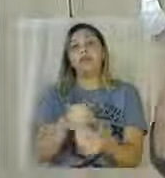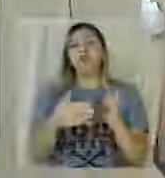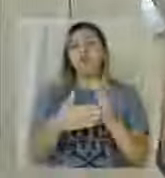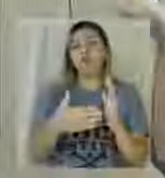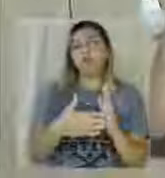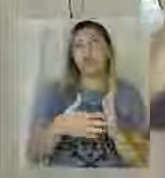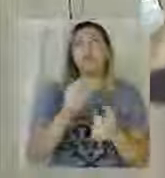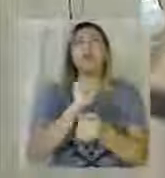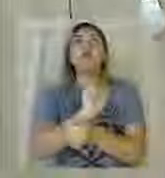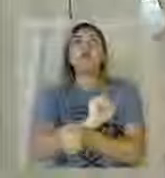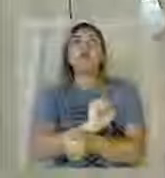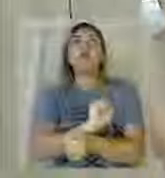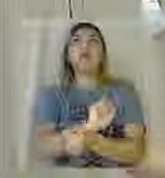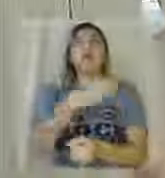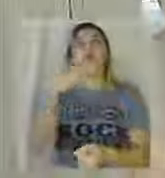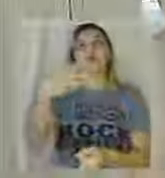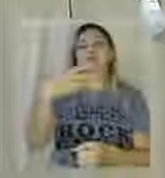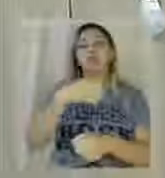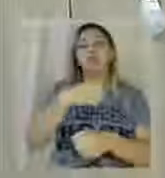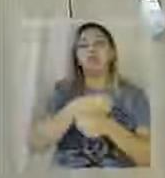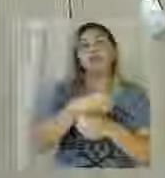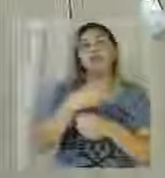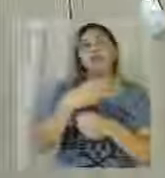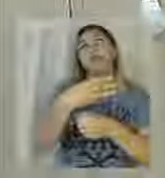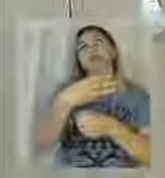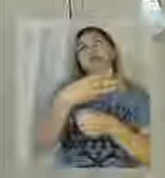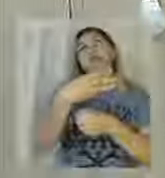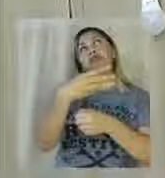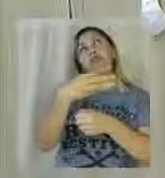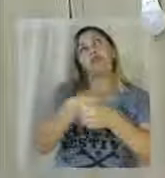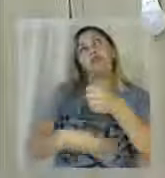Uns 3 anos depois para poder namorar com um surdo.